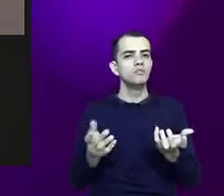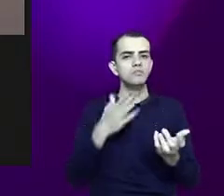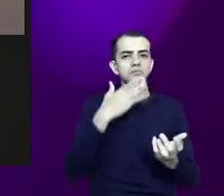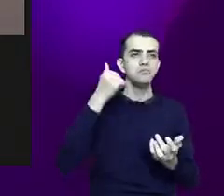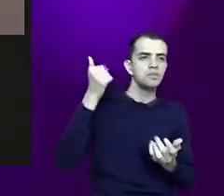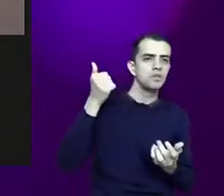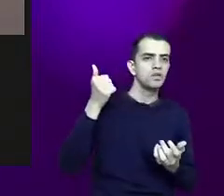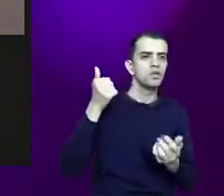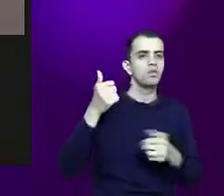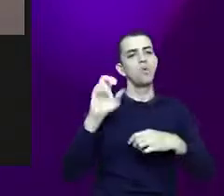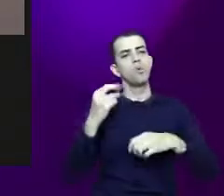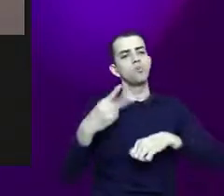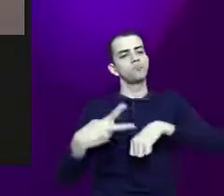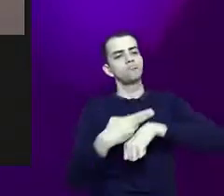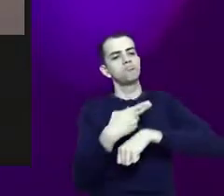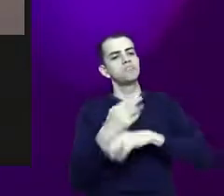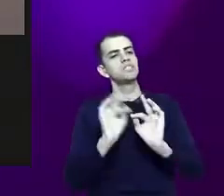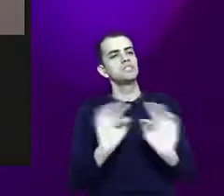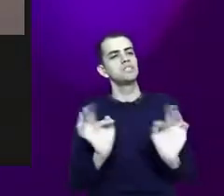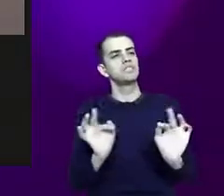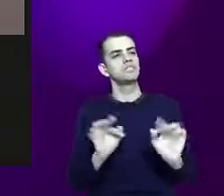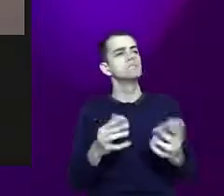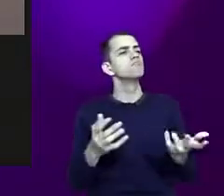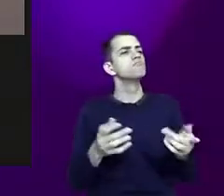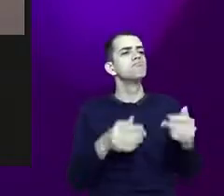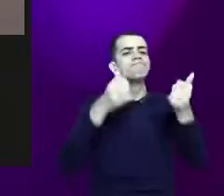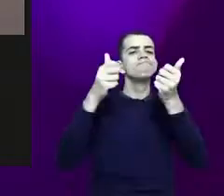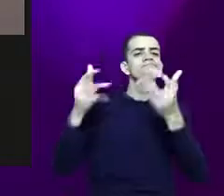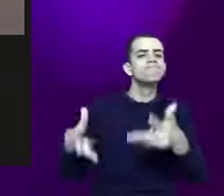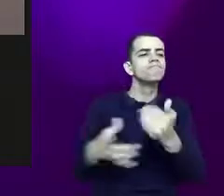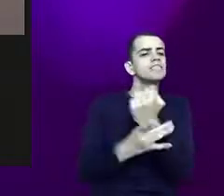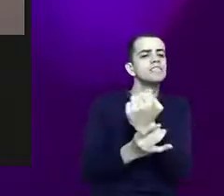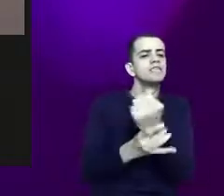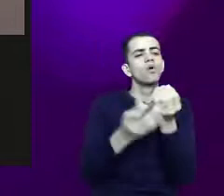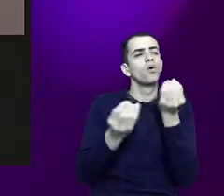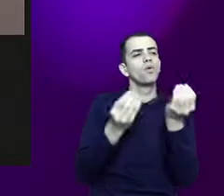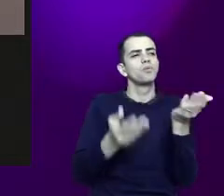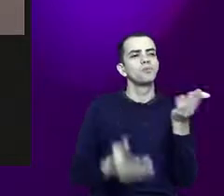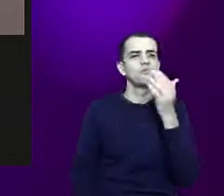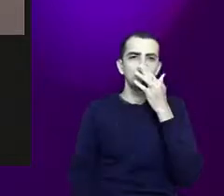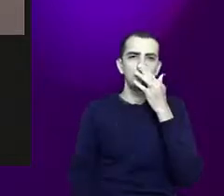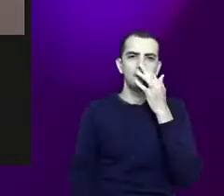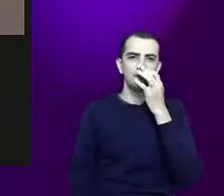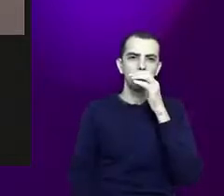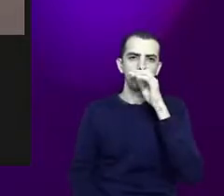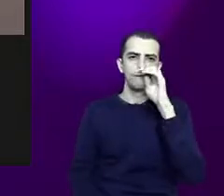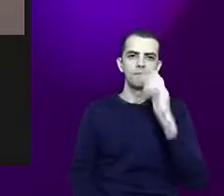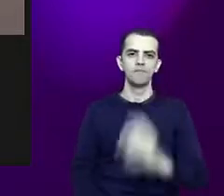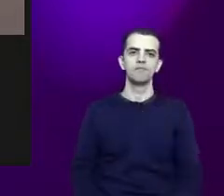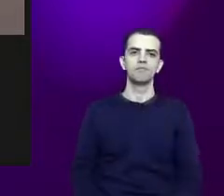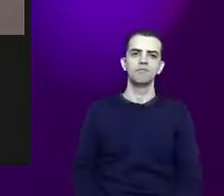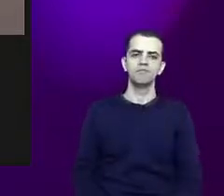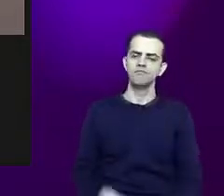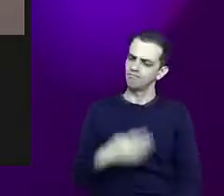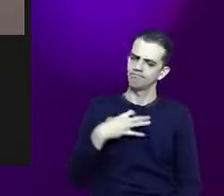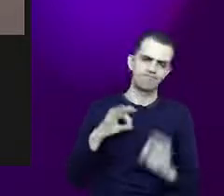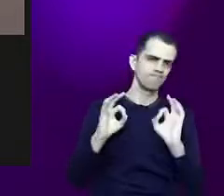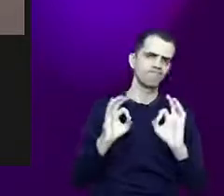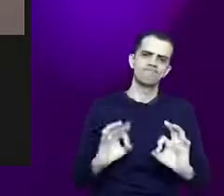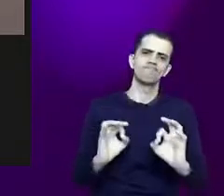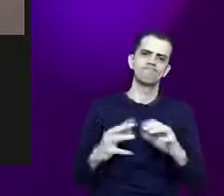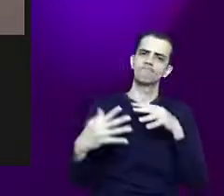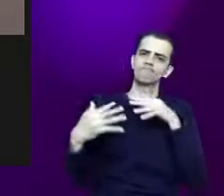a convencional? O que você daria de segurança para essa paciente? Não, sem dúvida, eu concordo com